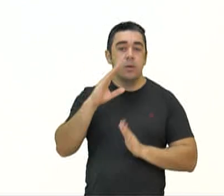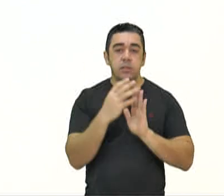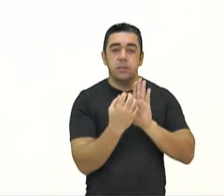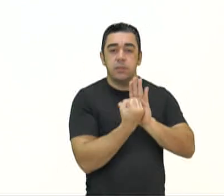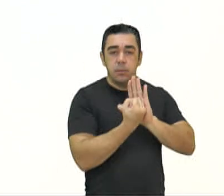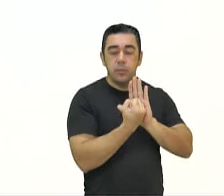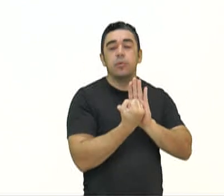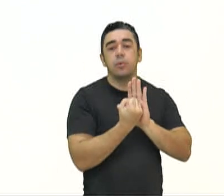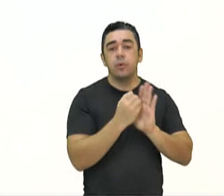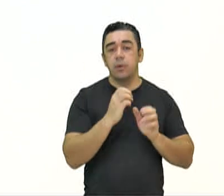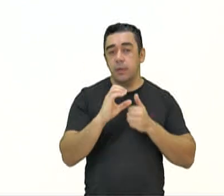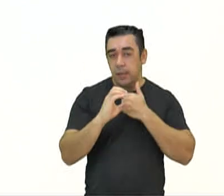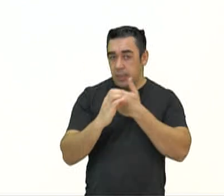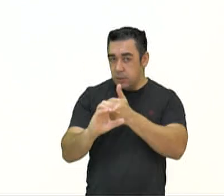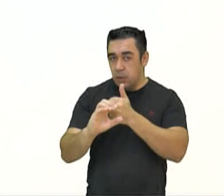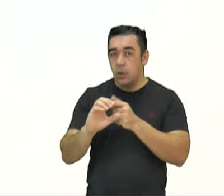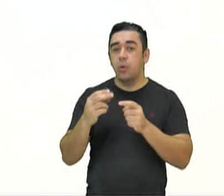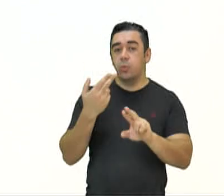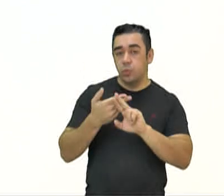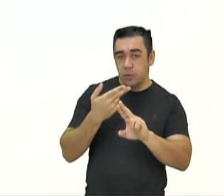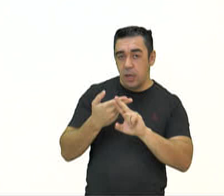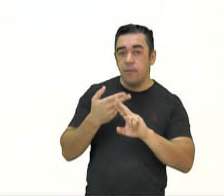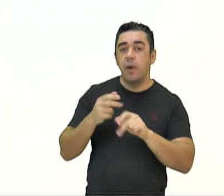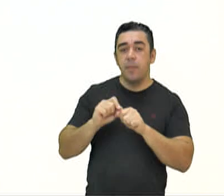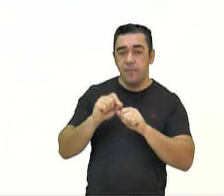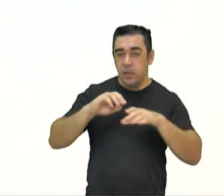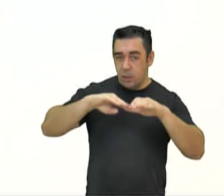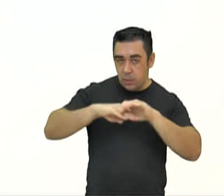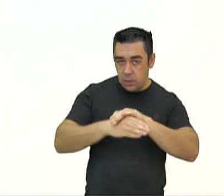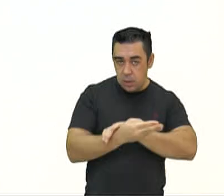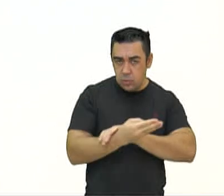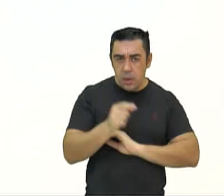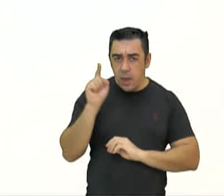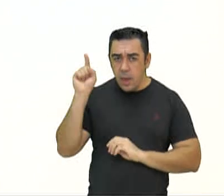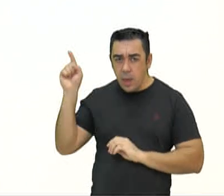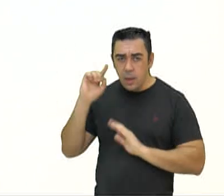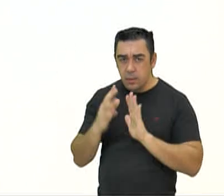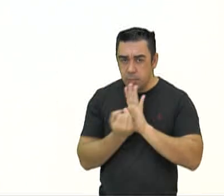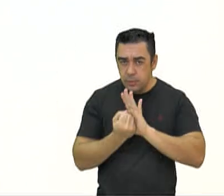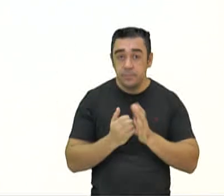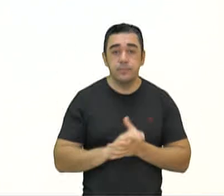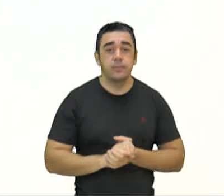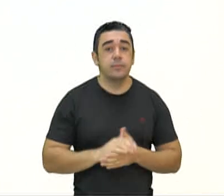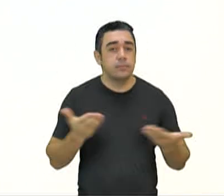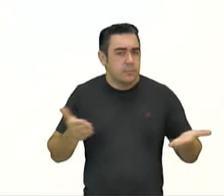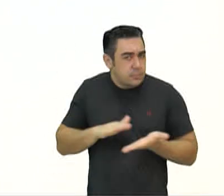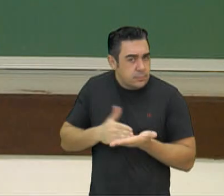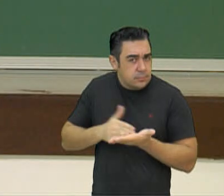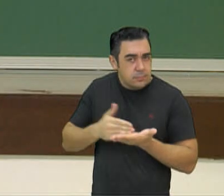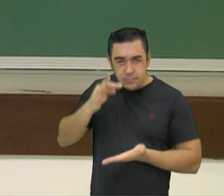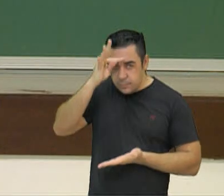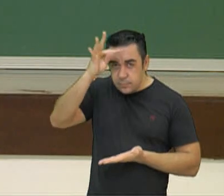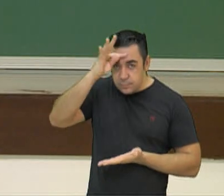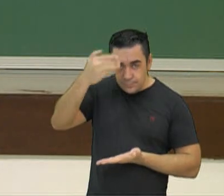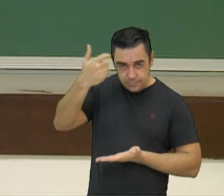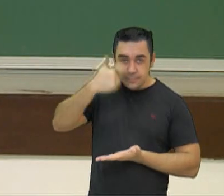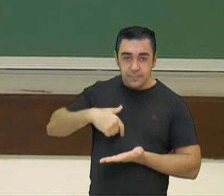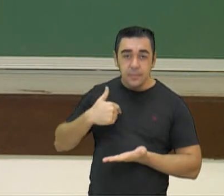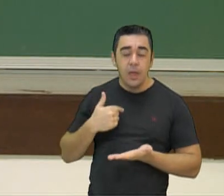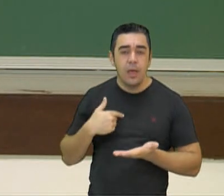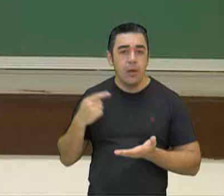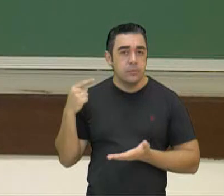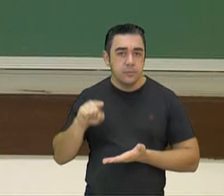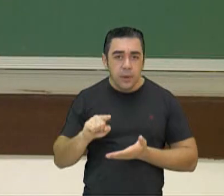cristãos utilizado para ornamentar as catatumbas. Então, isso aqui é um símbolo. O nosso intérprete, o Tiago, ele